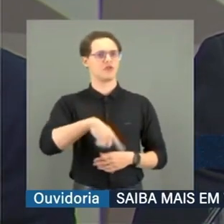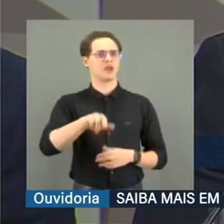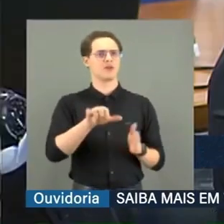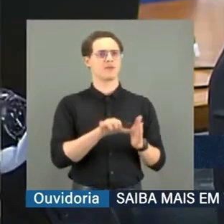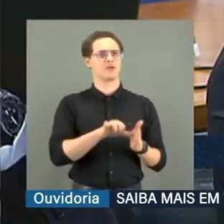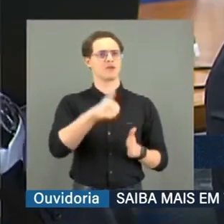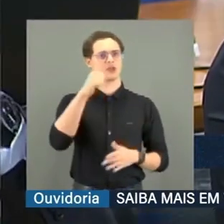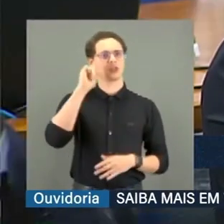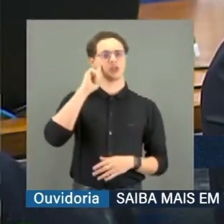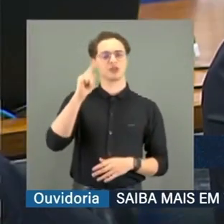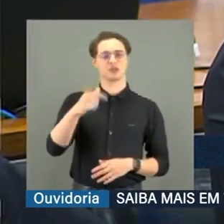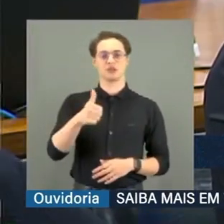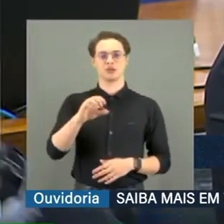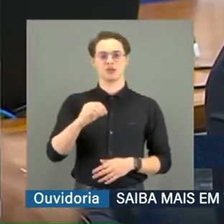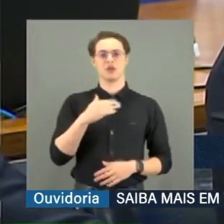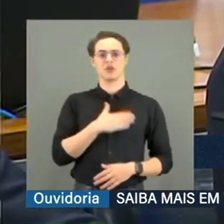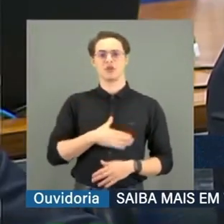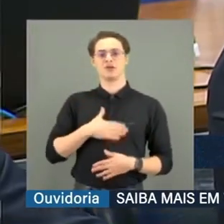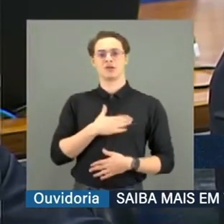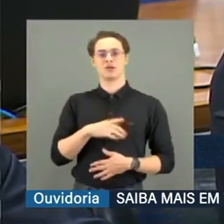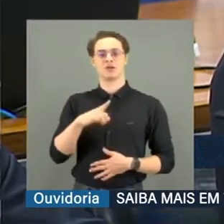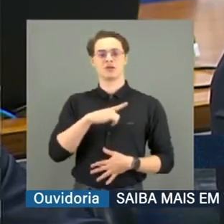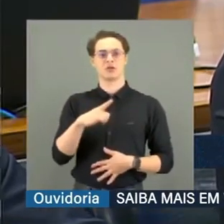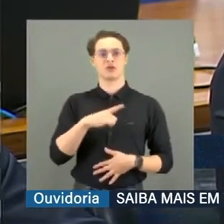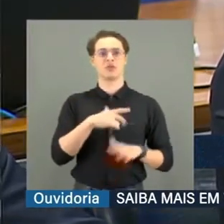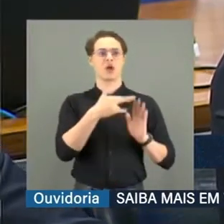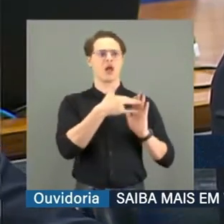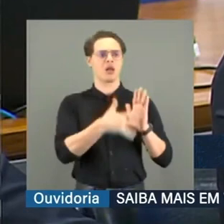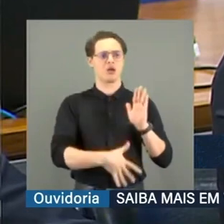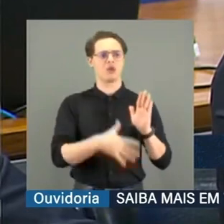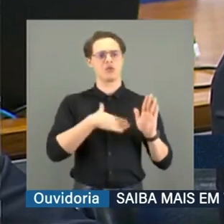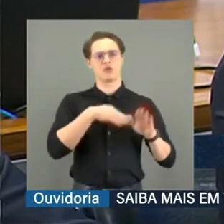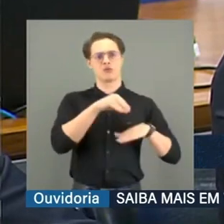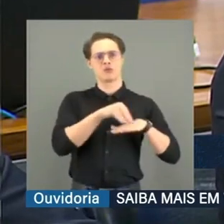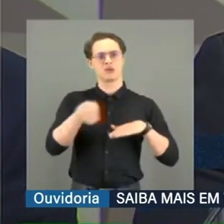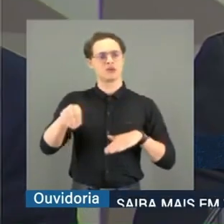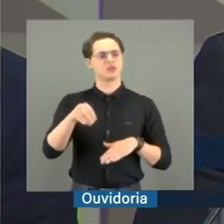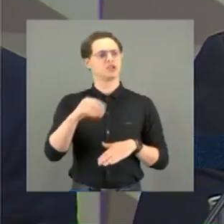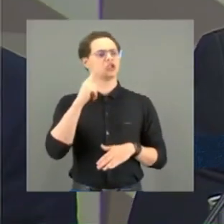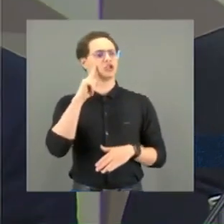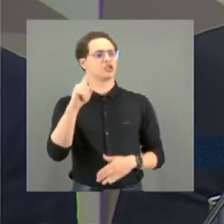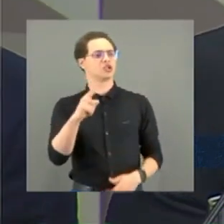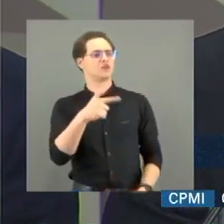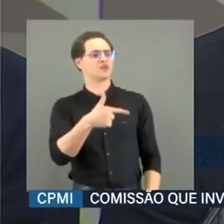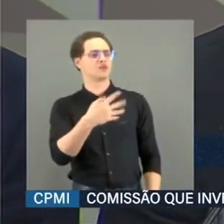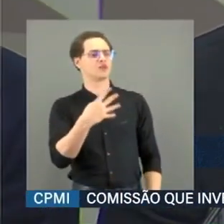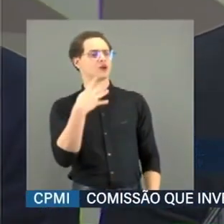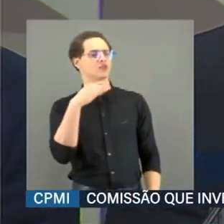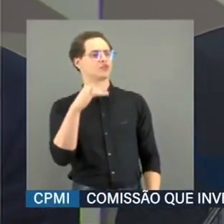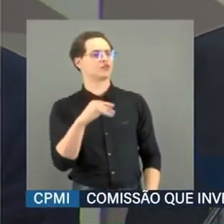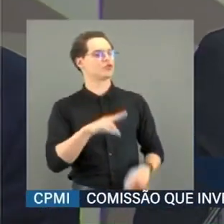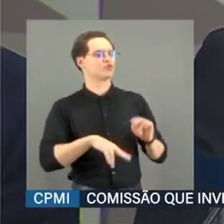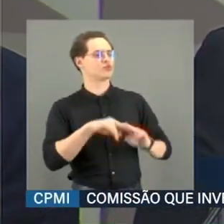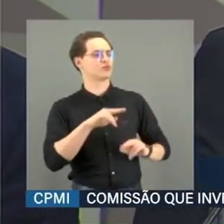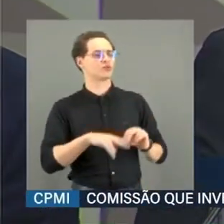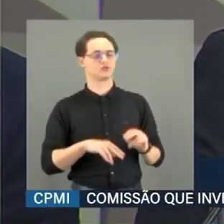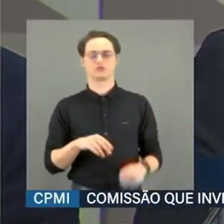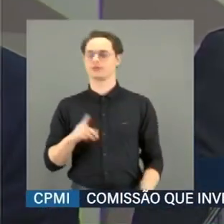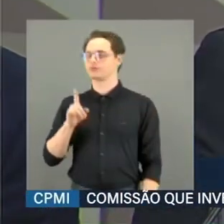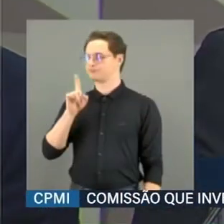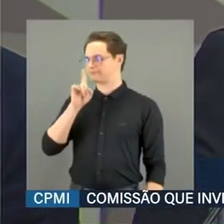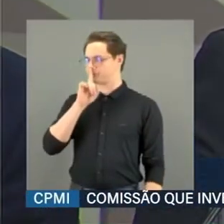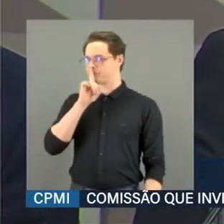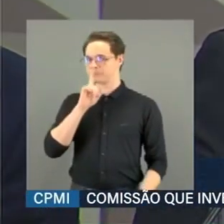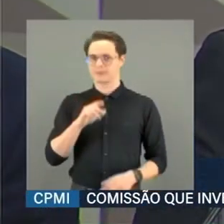postura e, após responder às perguntas da base governista pela manhã, ele adotou o silêncio diante das perguntas